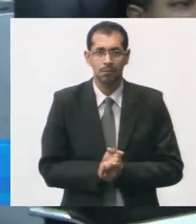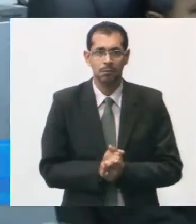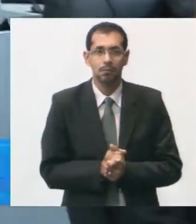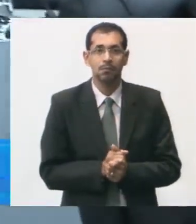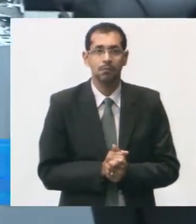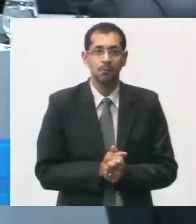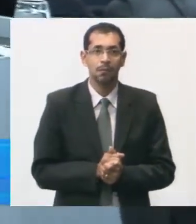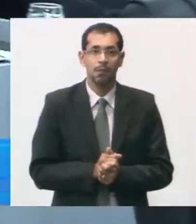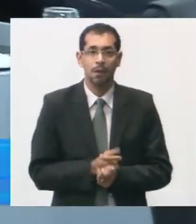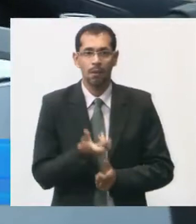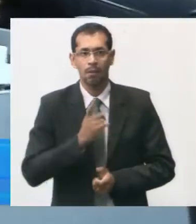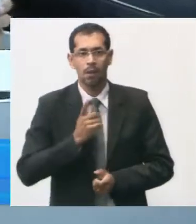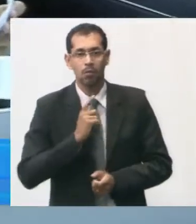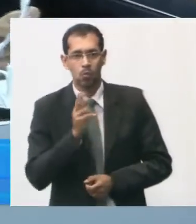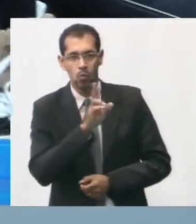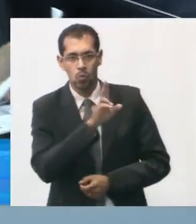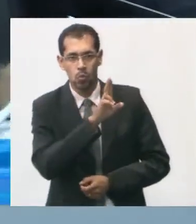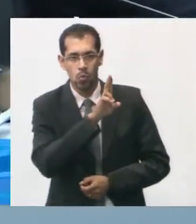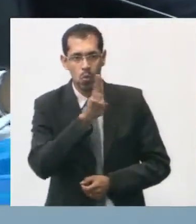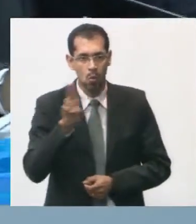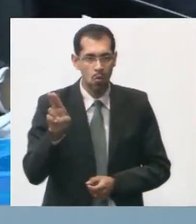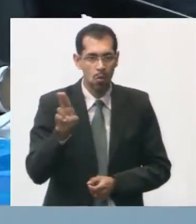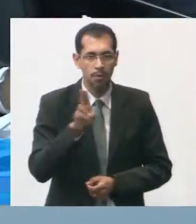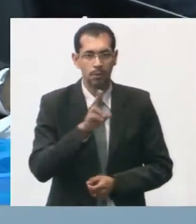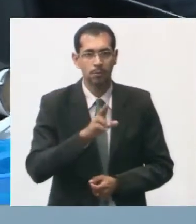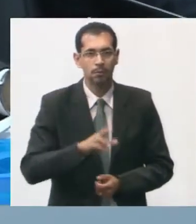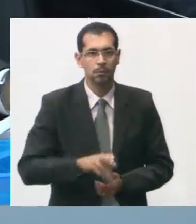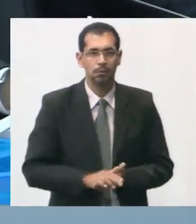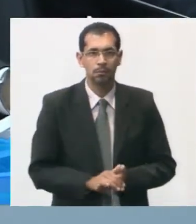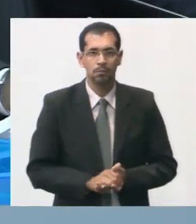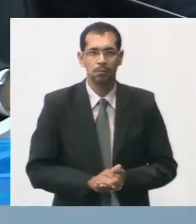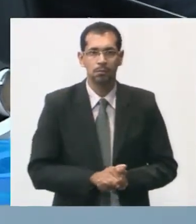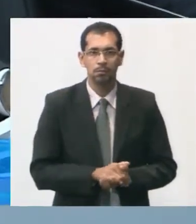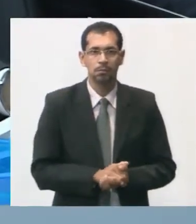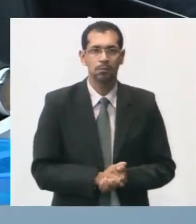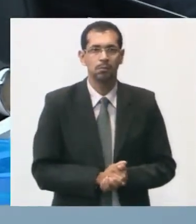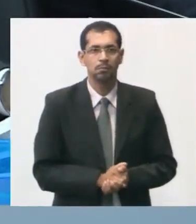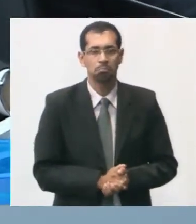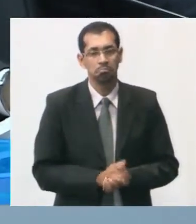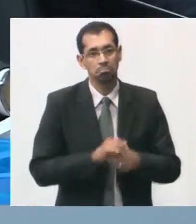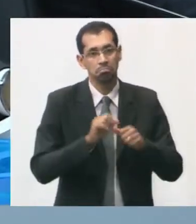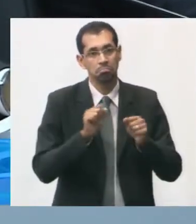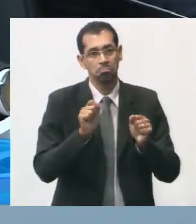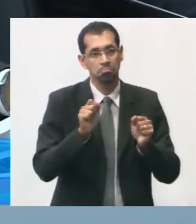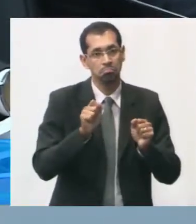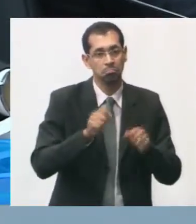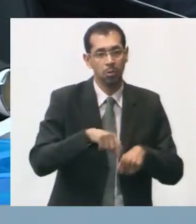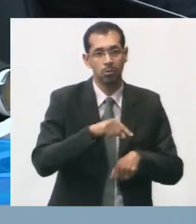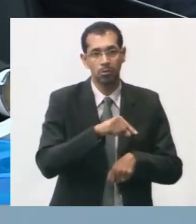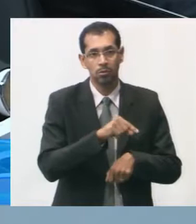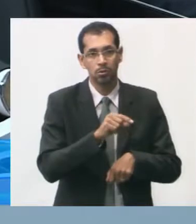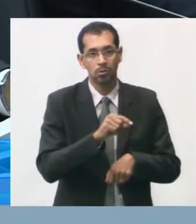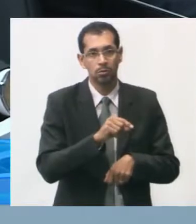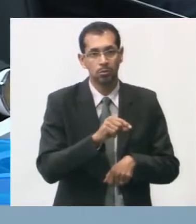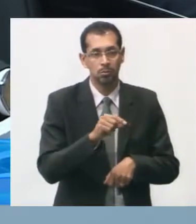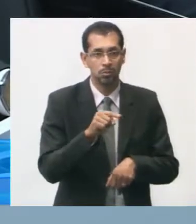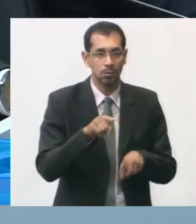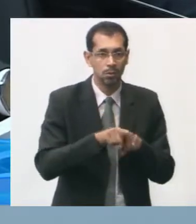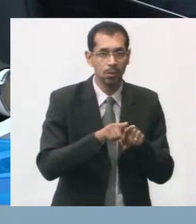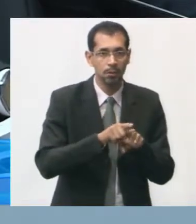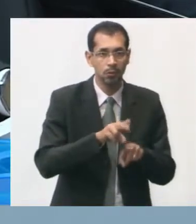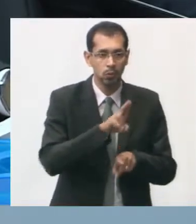nomes. São homenagens póstumas sobre a possibilidade, junto ao nome, divulgar a